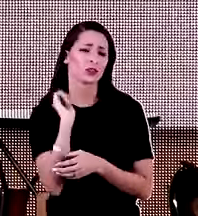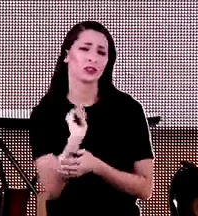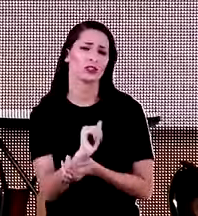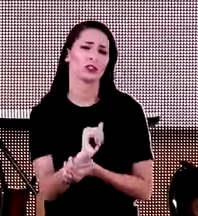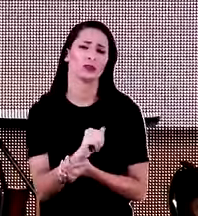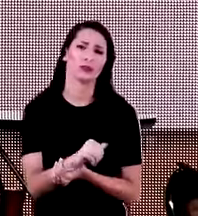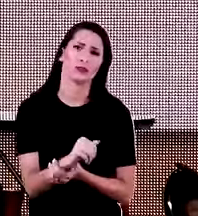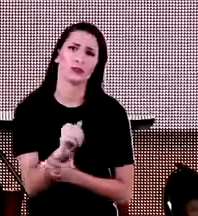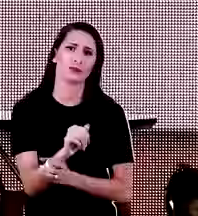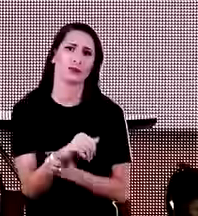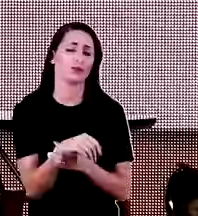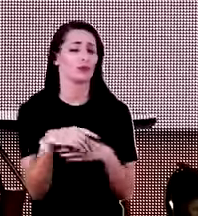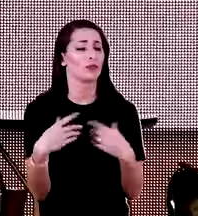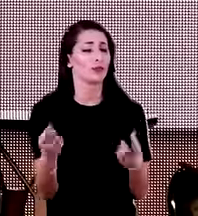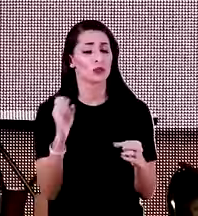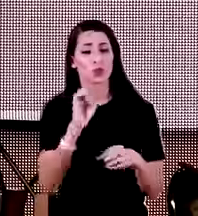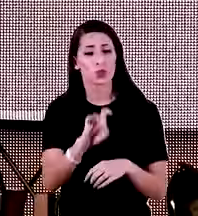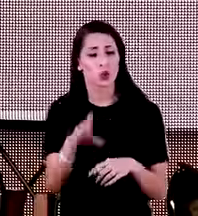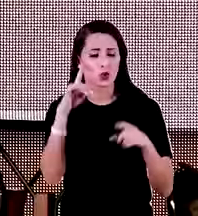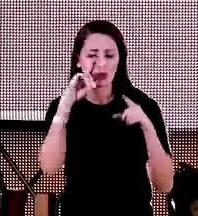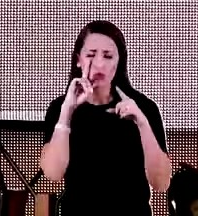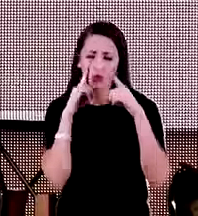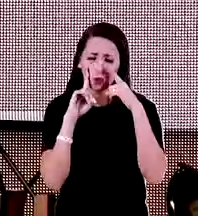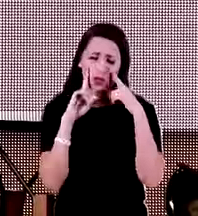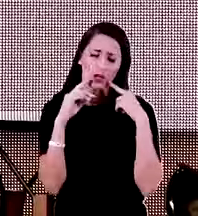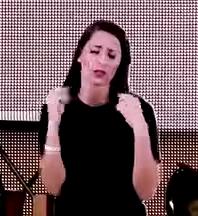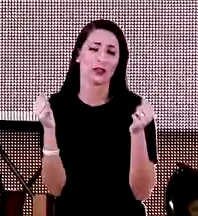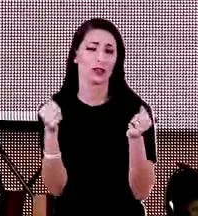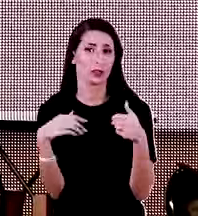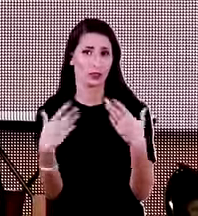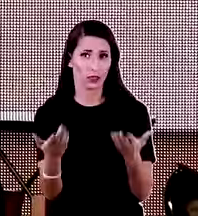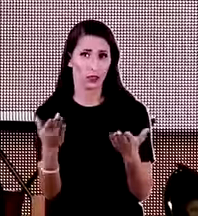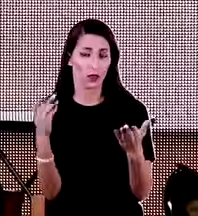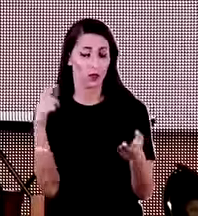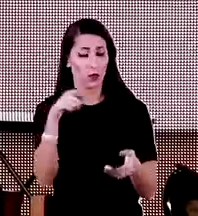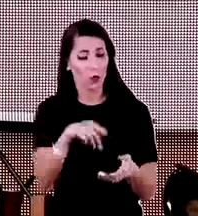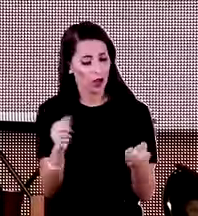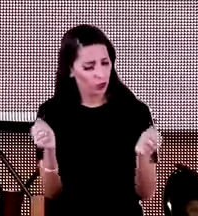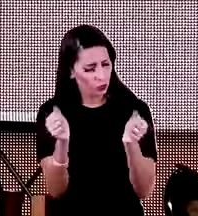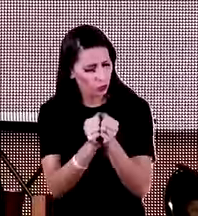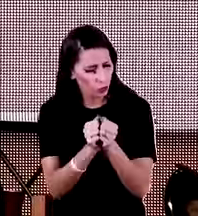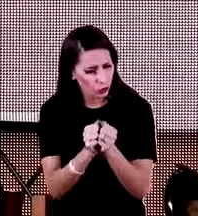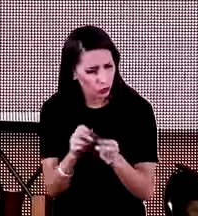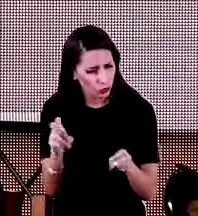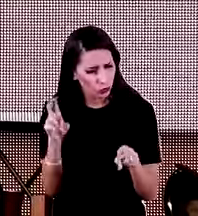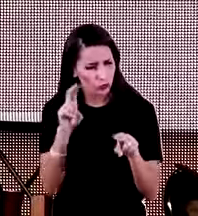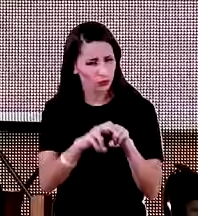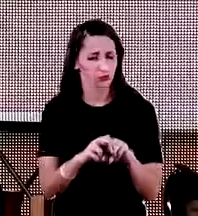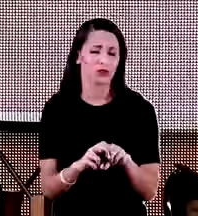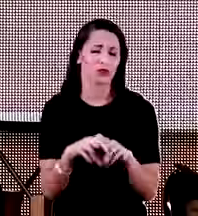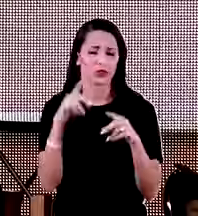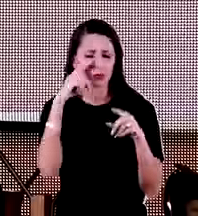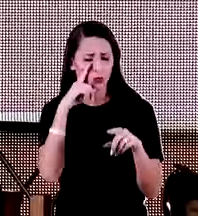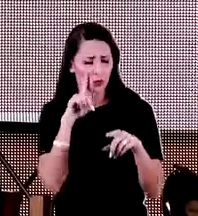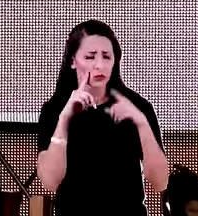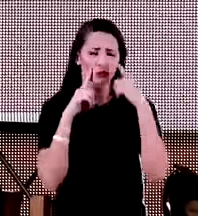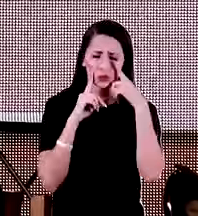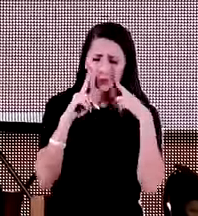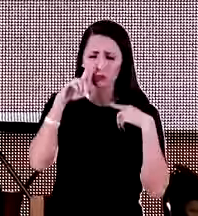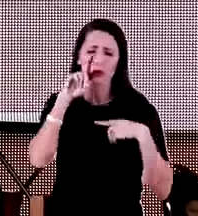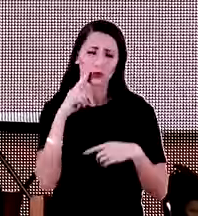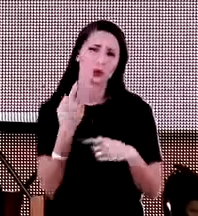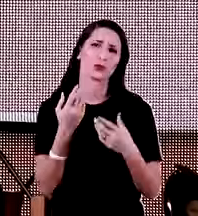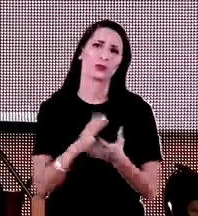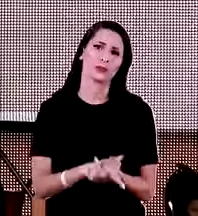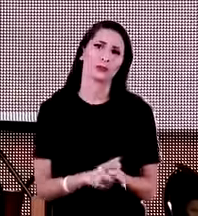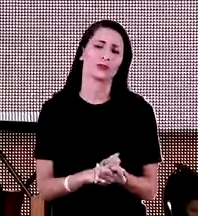sei o que fazer. Eu só posso chorar com você. Ela se agarrou assim no meu joelho e chorou, chorou, chorou. Na vida, às vezes, a gente vai precisar só de alguém que